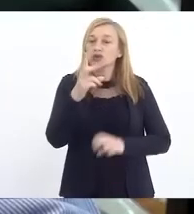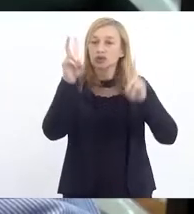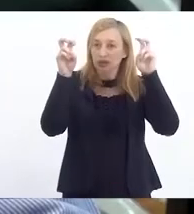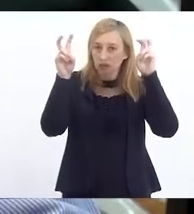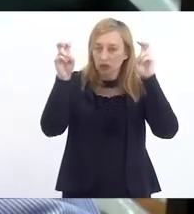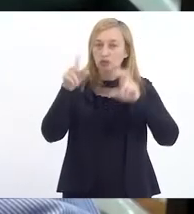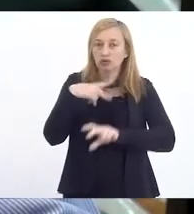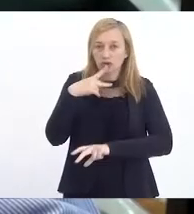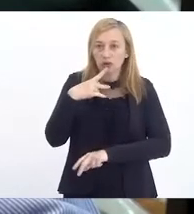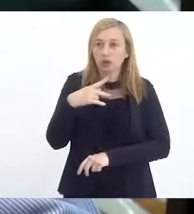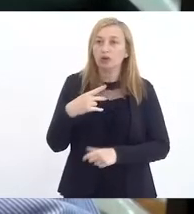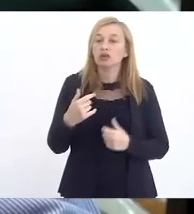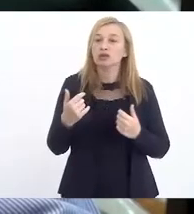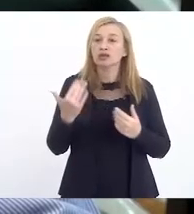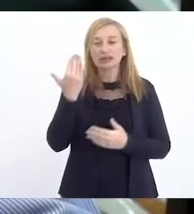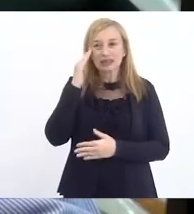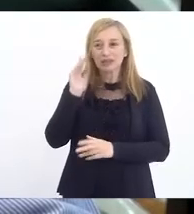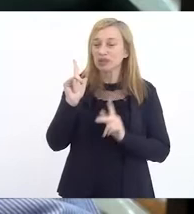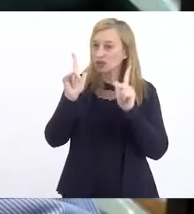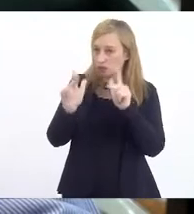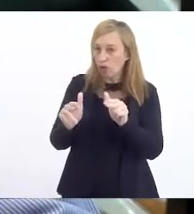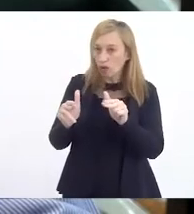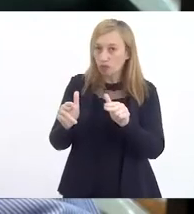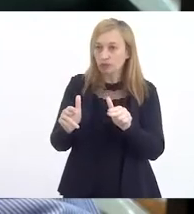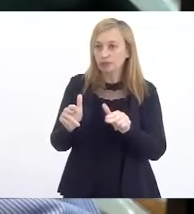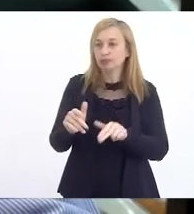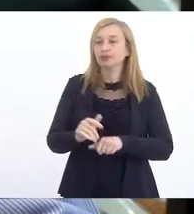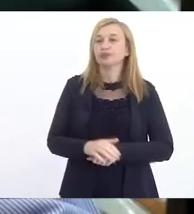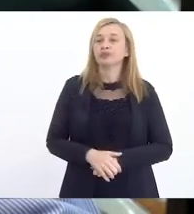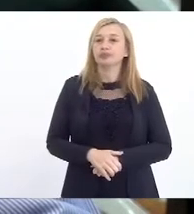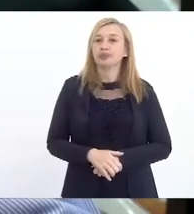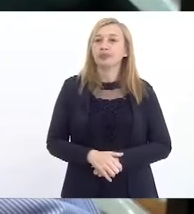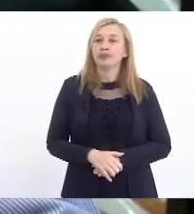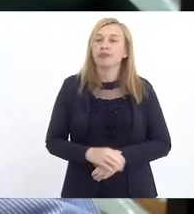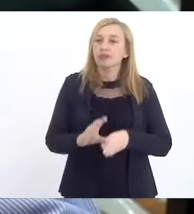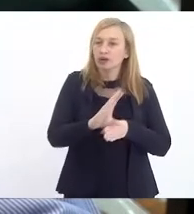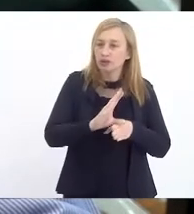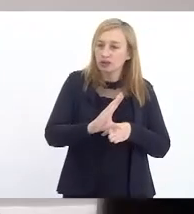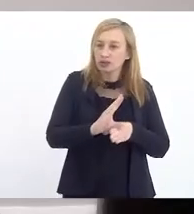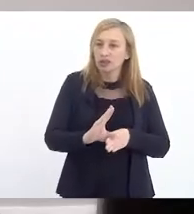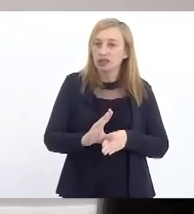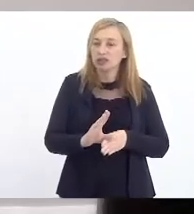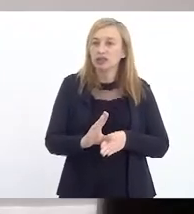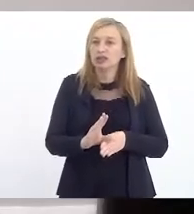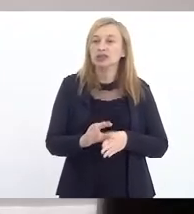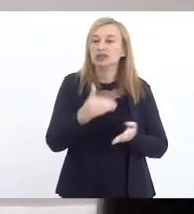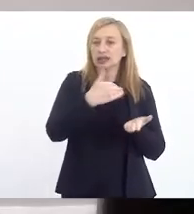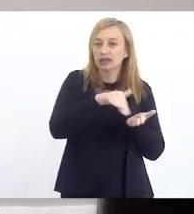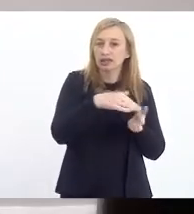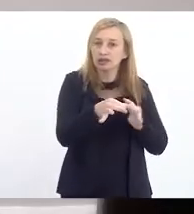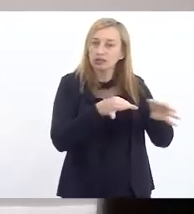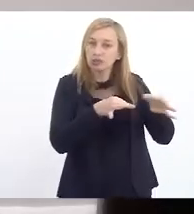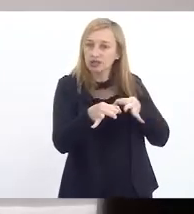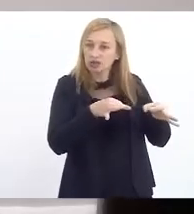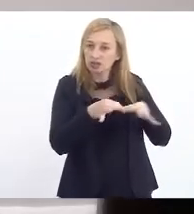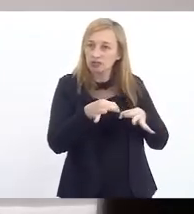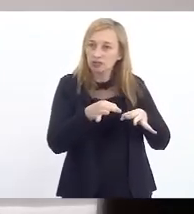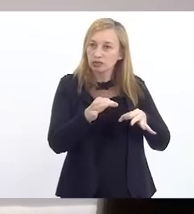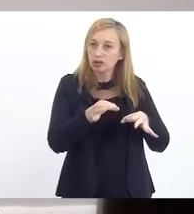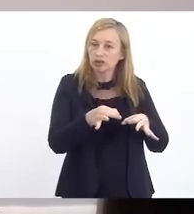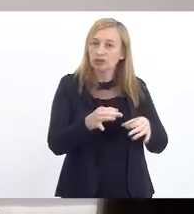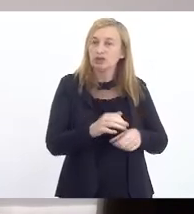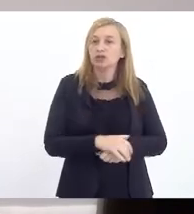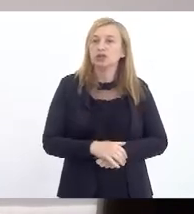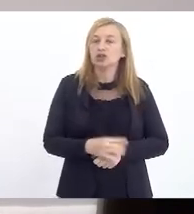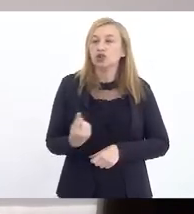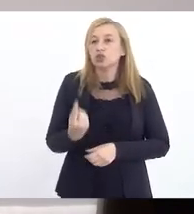gente tem o mesmo princípio, quem tem que presidir esse conselho é a Secretaria de Planejamento, e o único